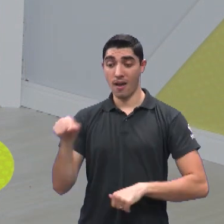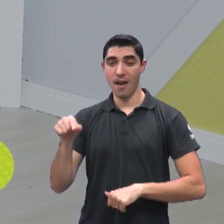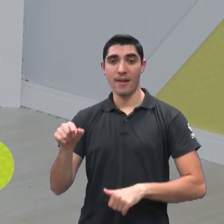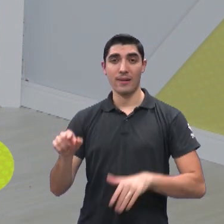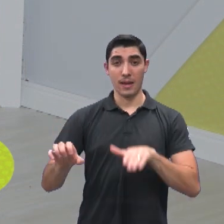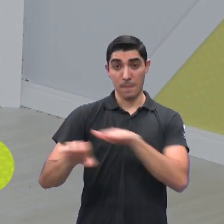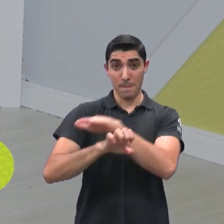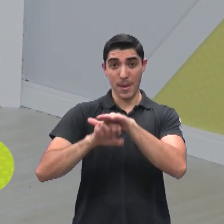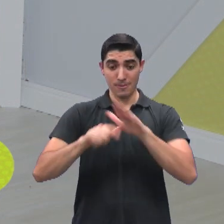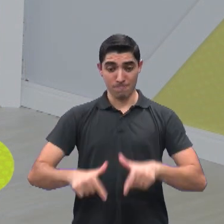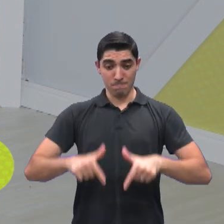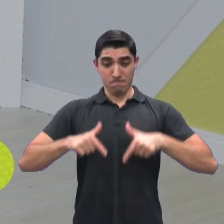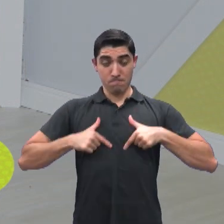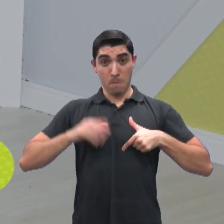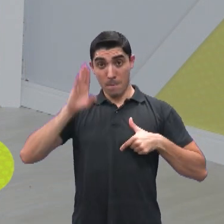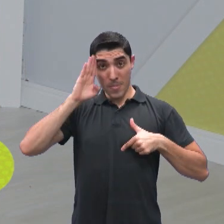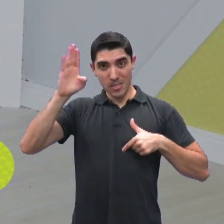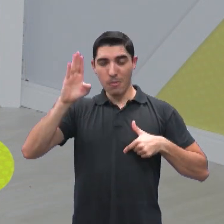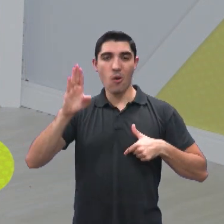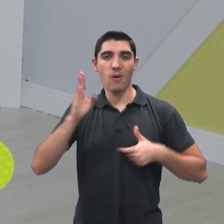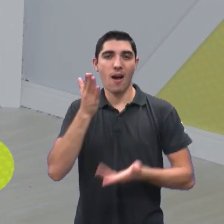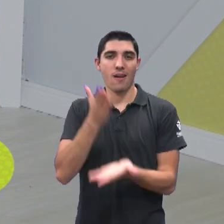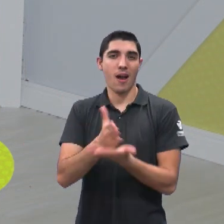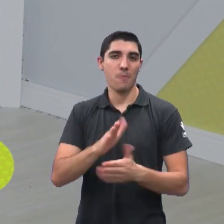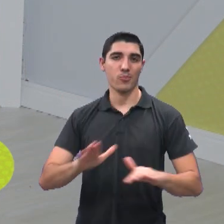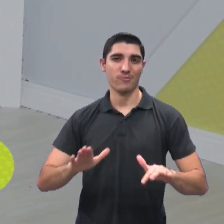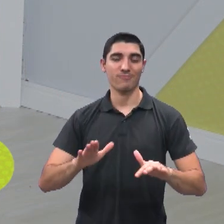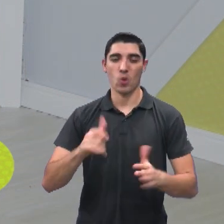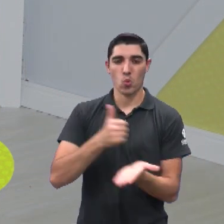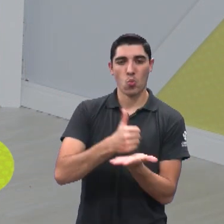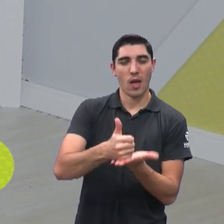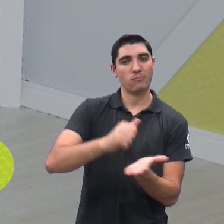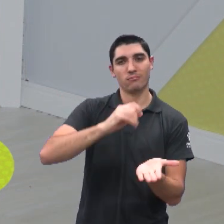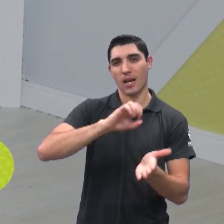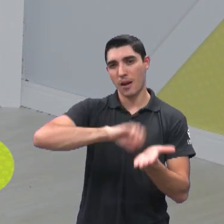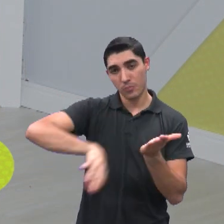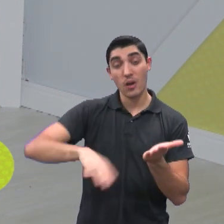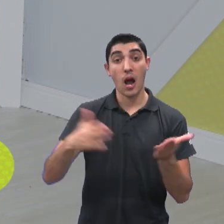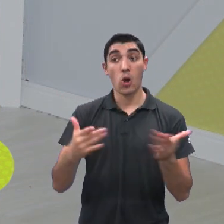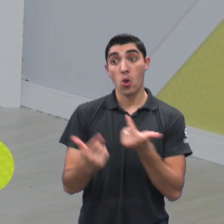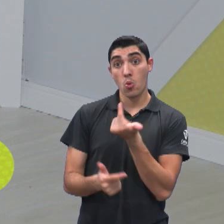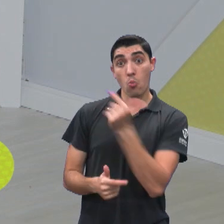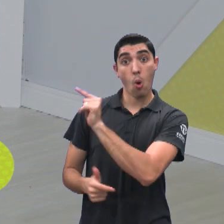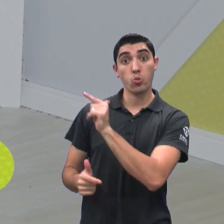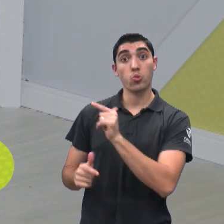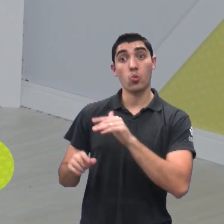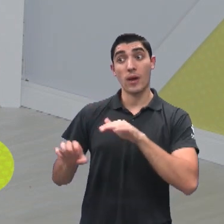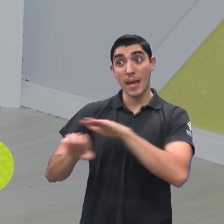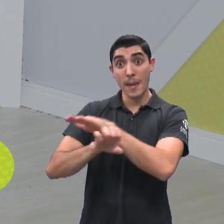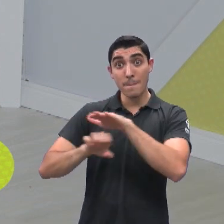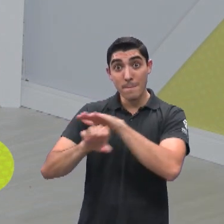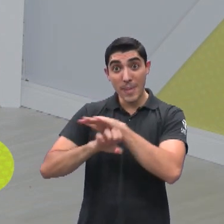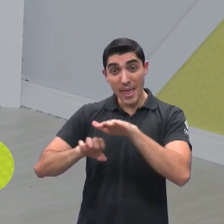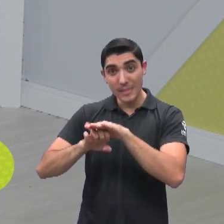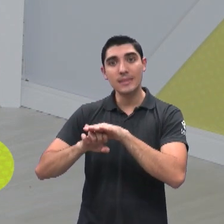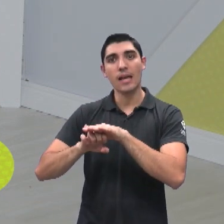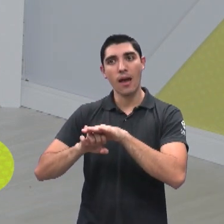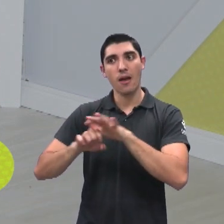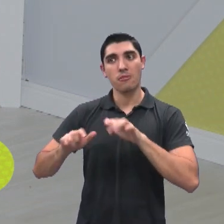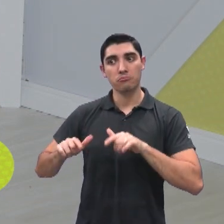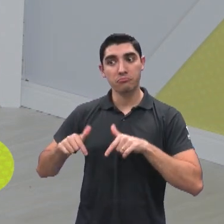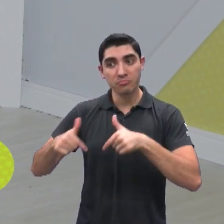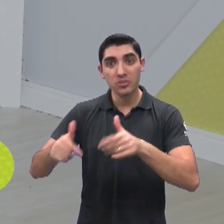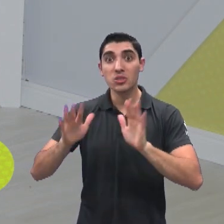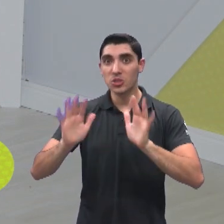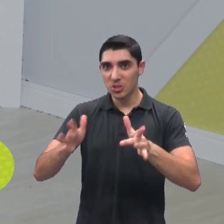patrocinador master da equipe do São José Basquetebol, que já tem um novo patrocinador engatilhado, parece que é do ramo de